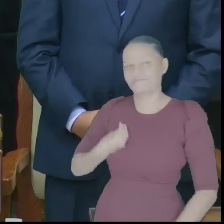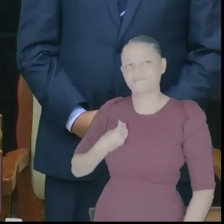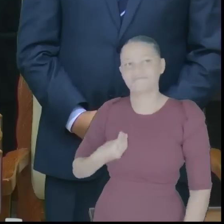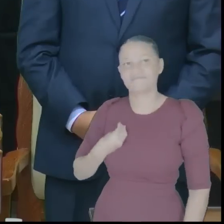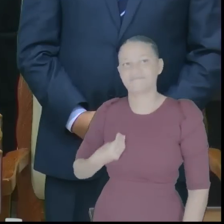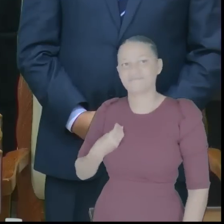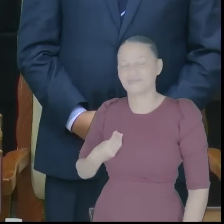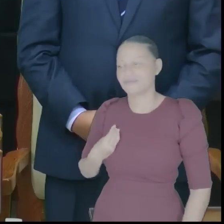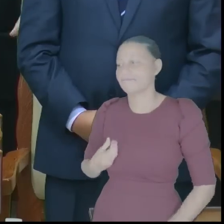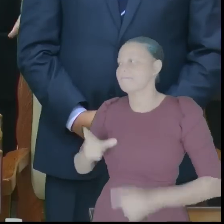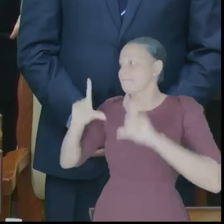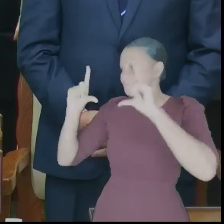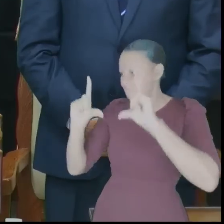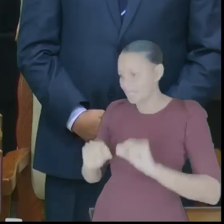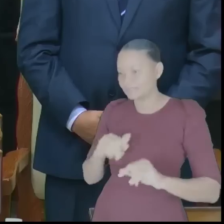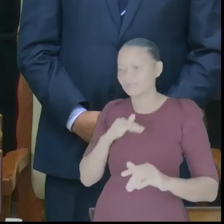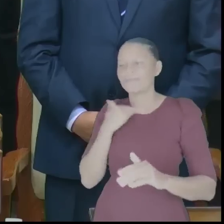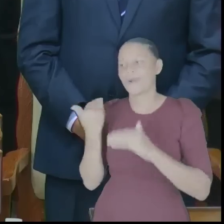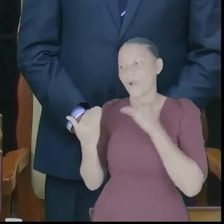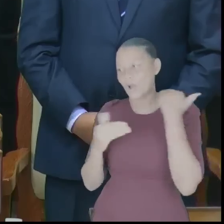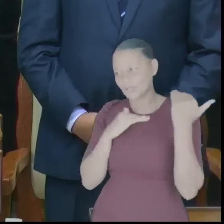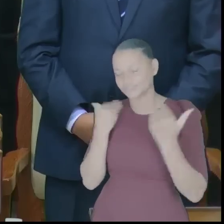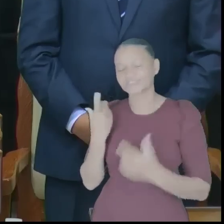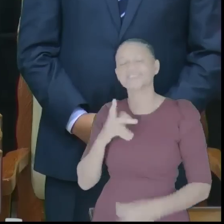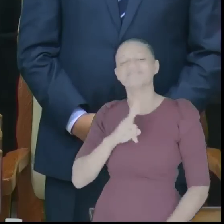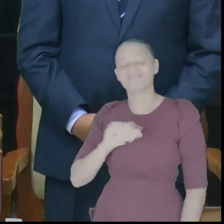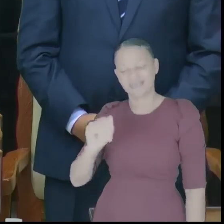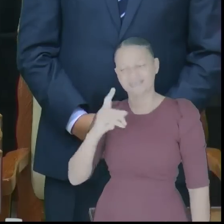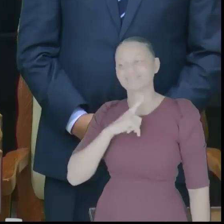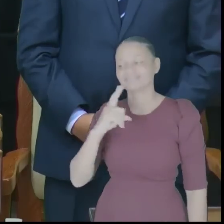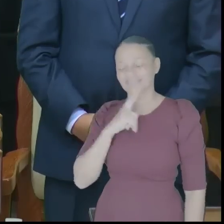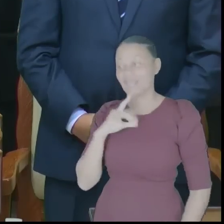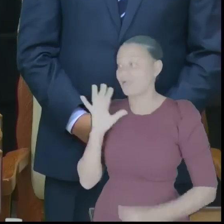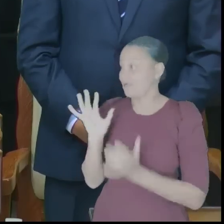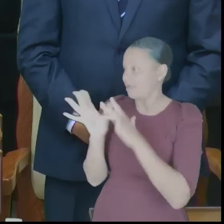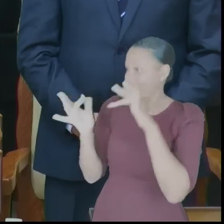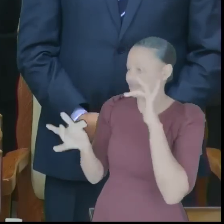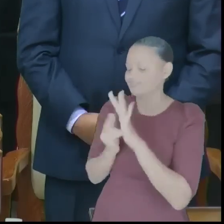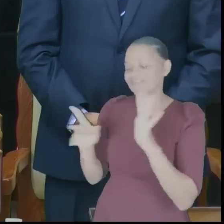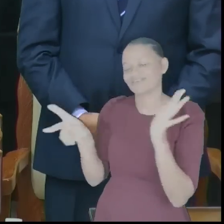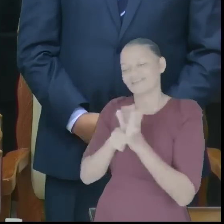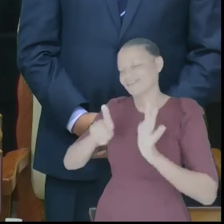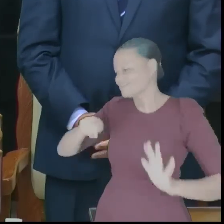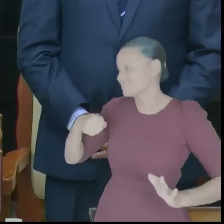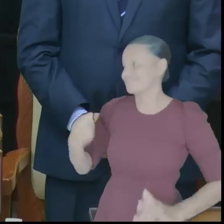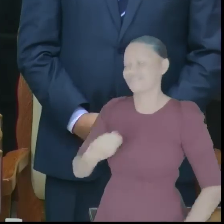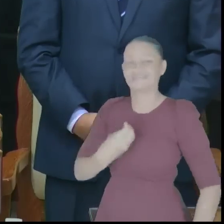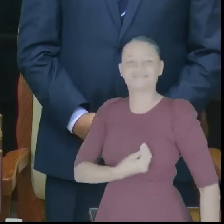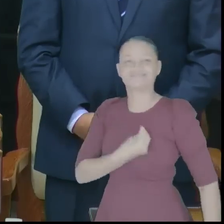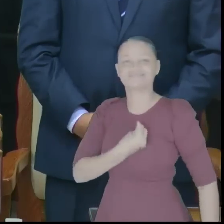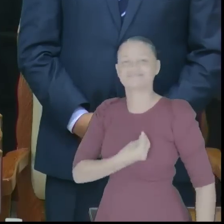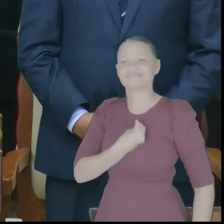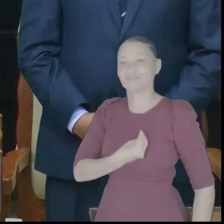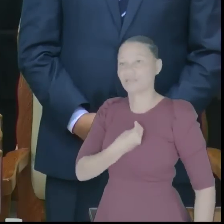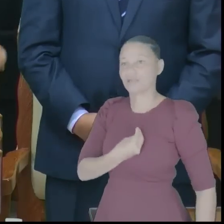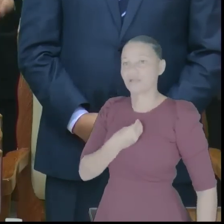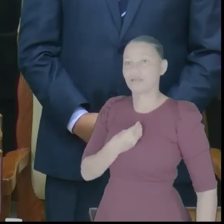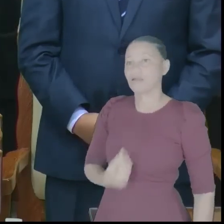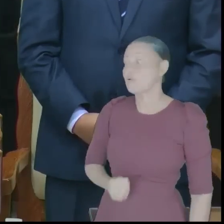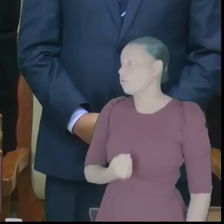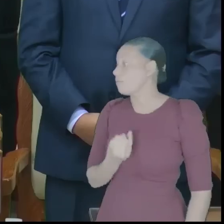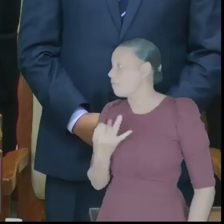menos morte terá. Diz para ele: Jesus é a própria vida. Quanto mais